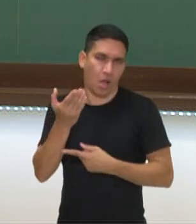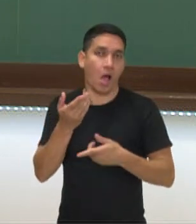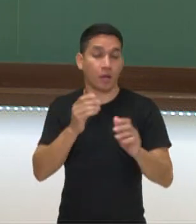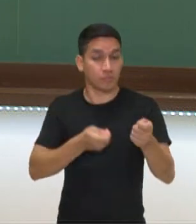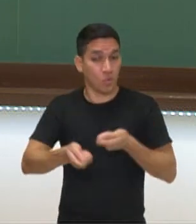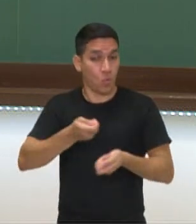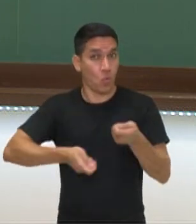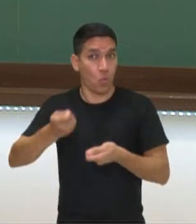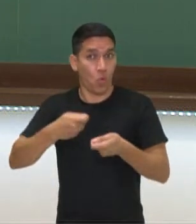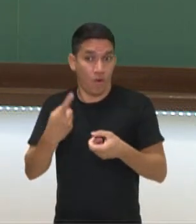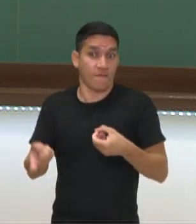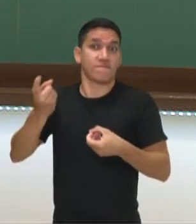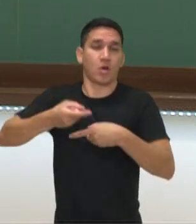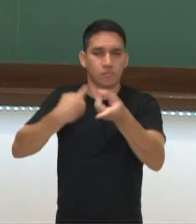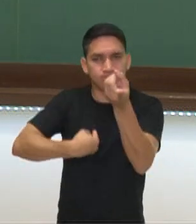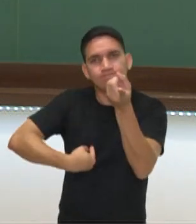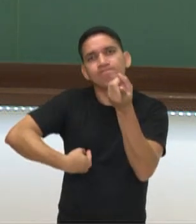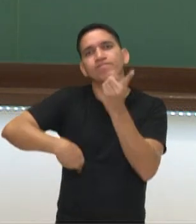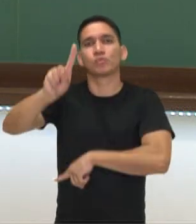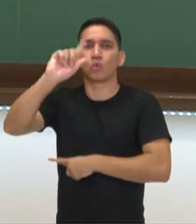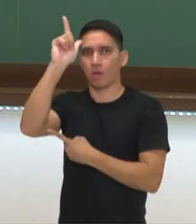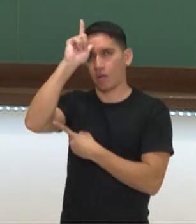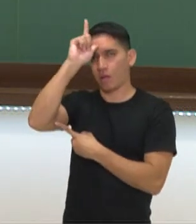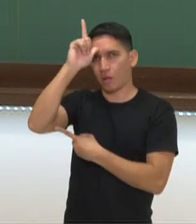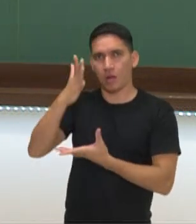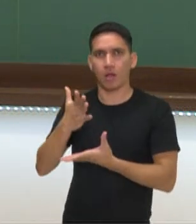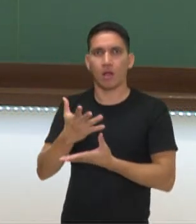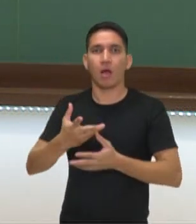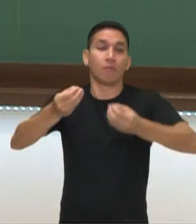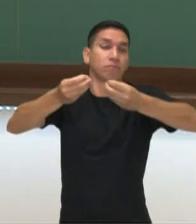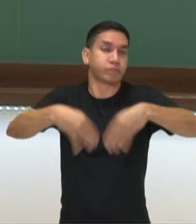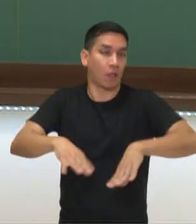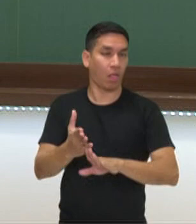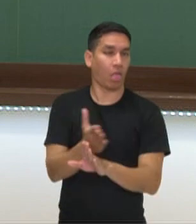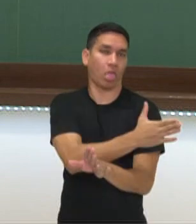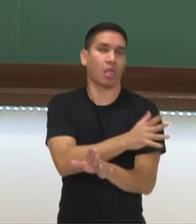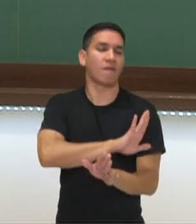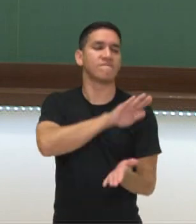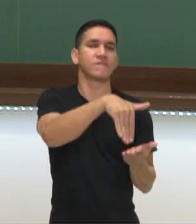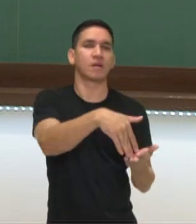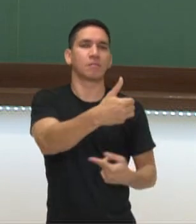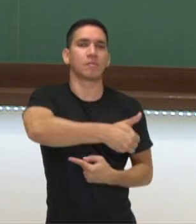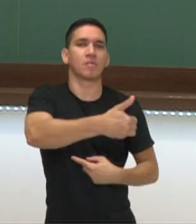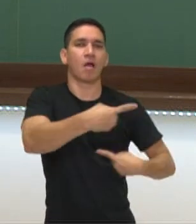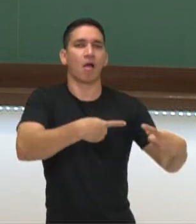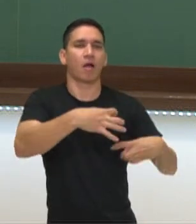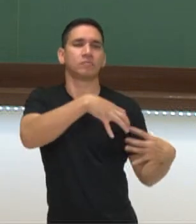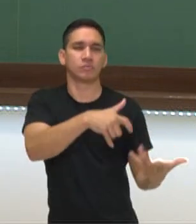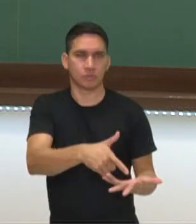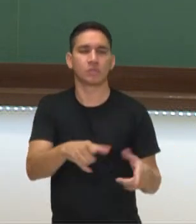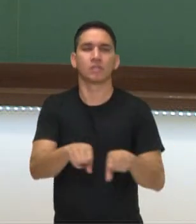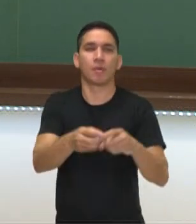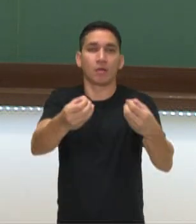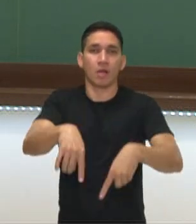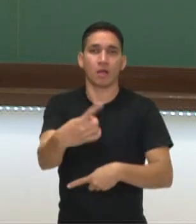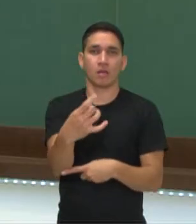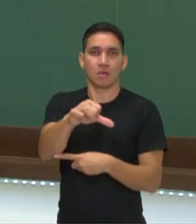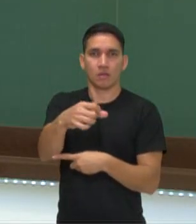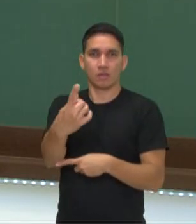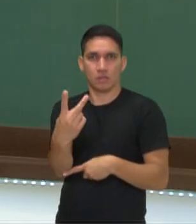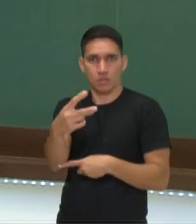econômica, resgatar essa Alemanha afundada em crises desde o final da Primeira Guerra Mundial e da crise de